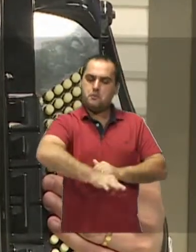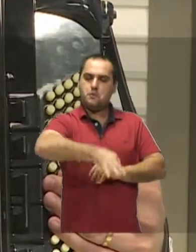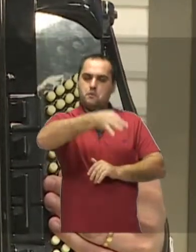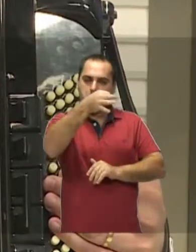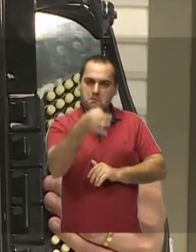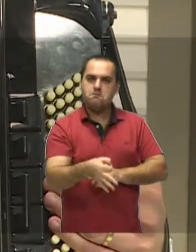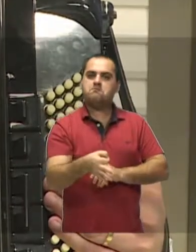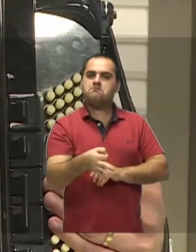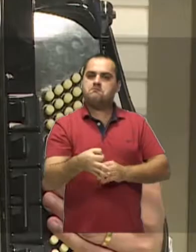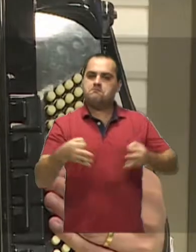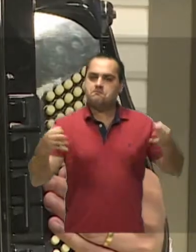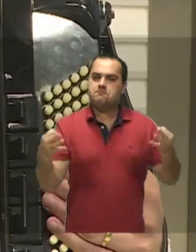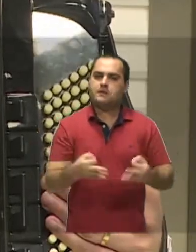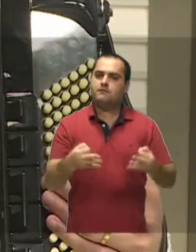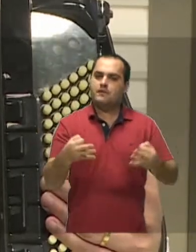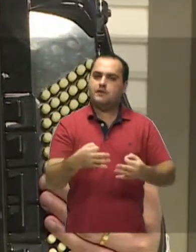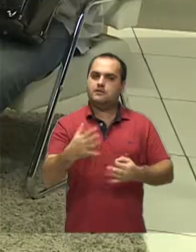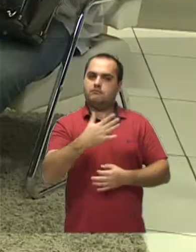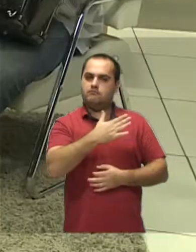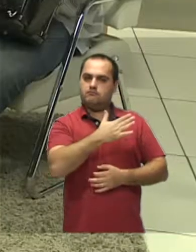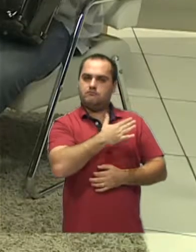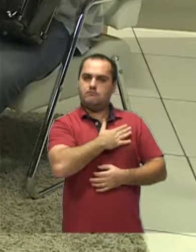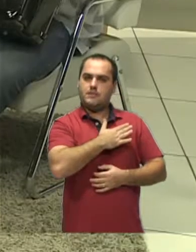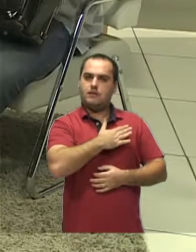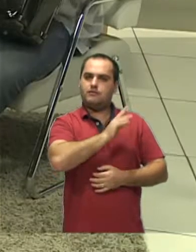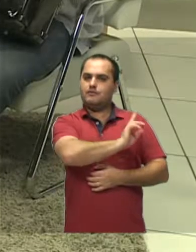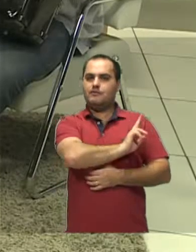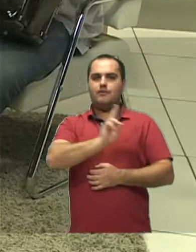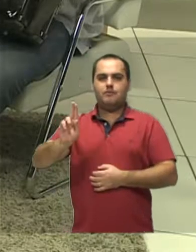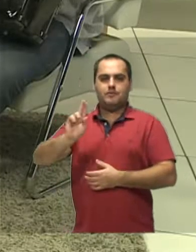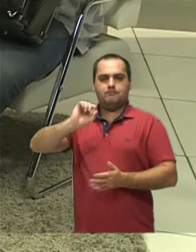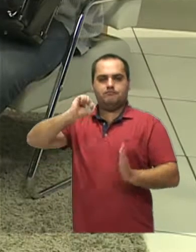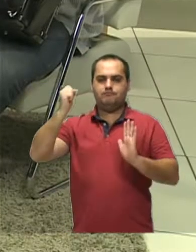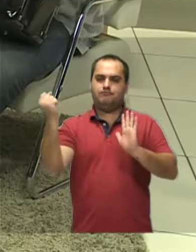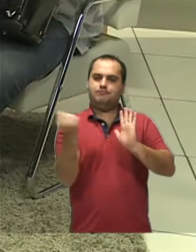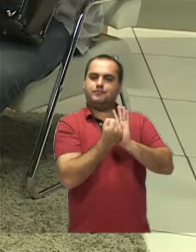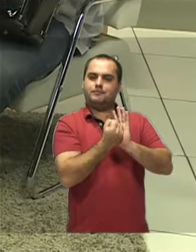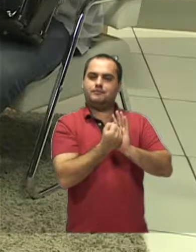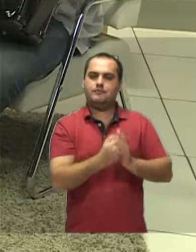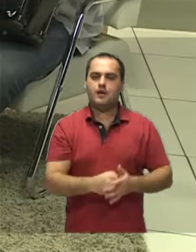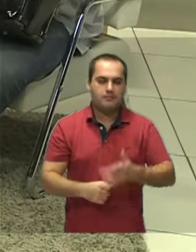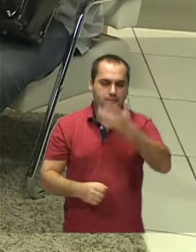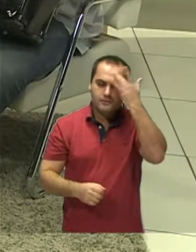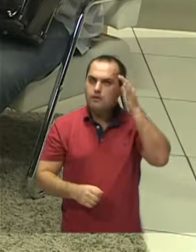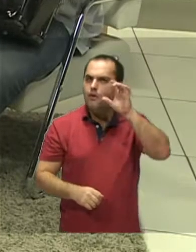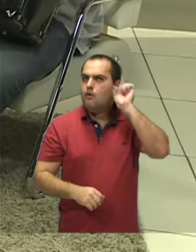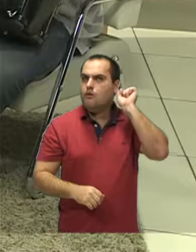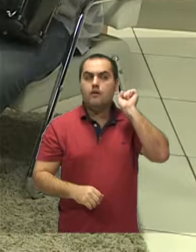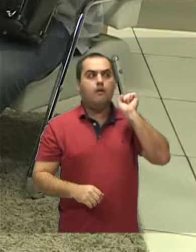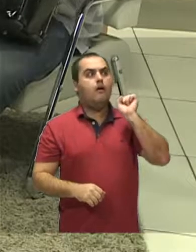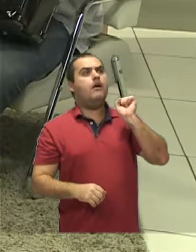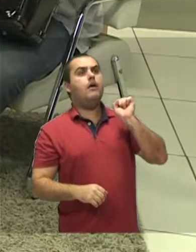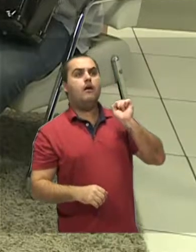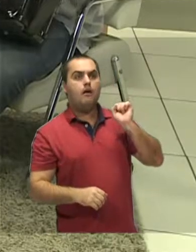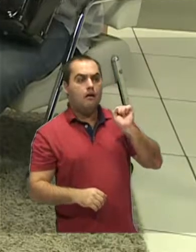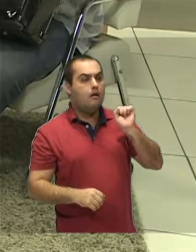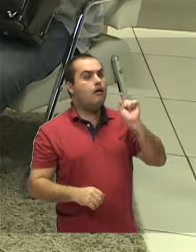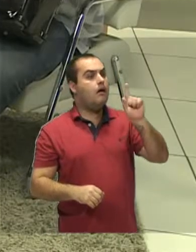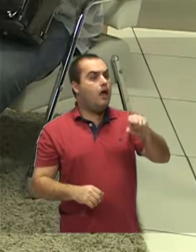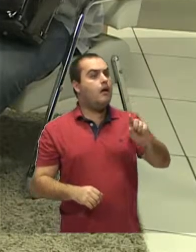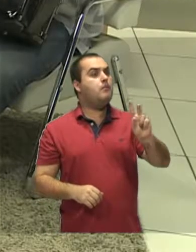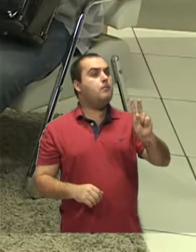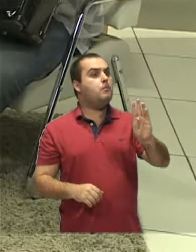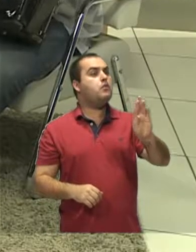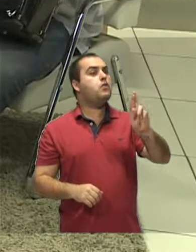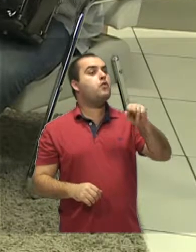musical, faz o teu carimbo, a tua estampa, né? Que é aquela situação em que você ouve uma música e diz, pô, quem tá tocando é fulano de tal,